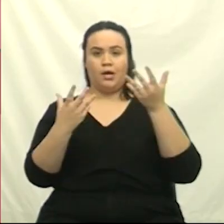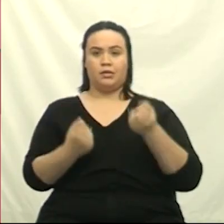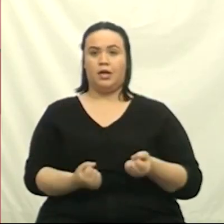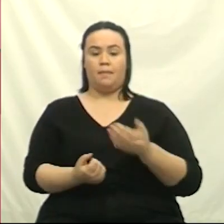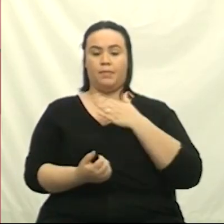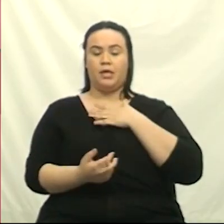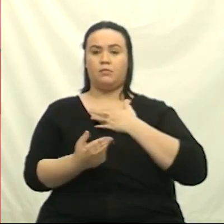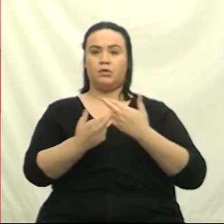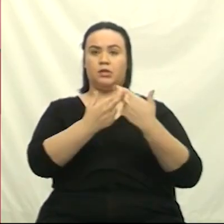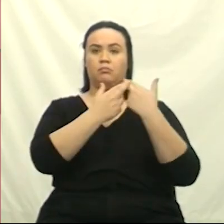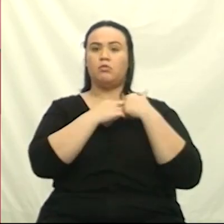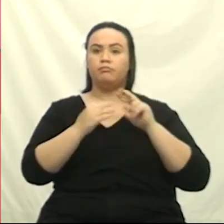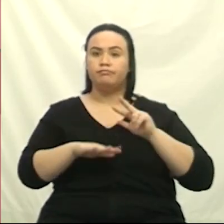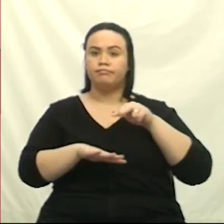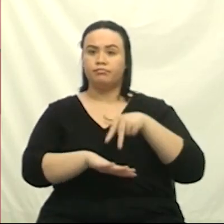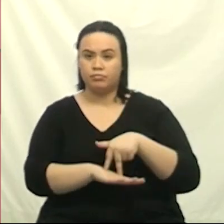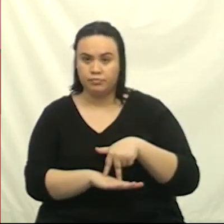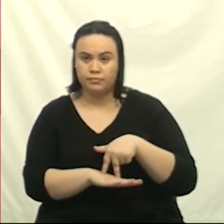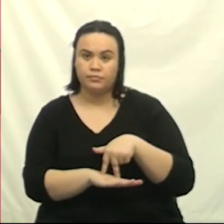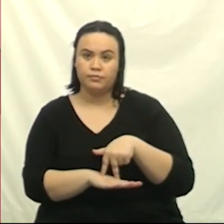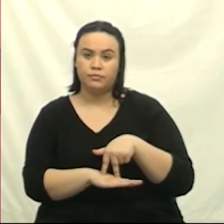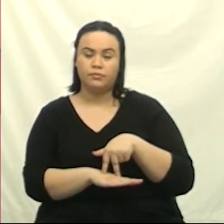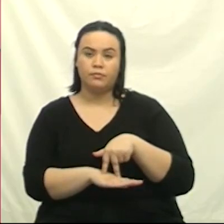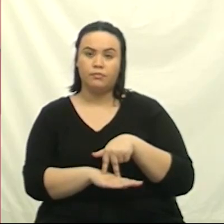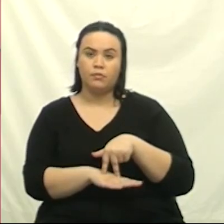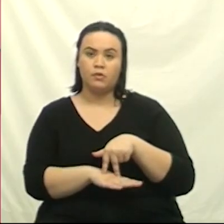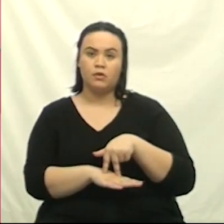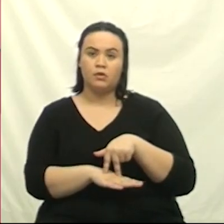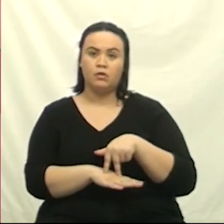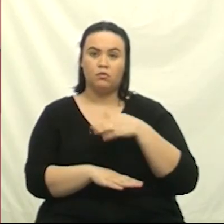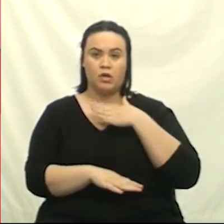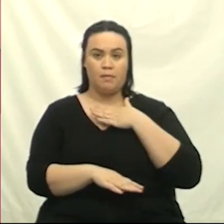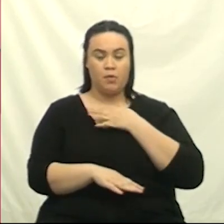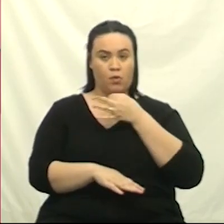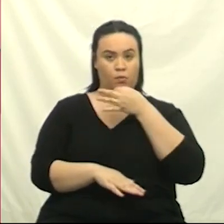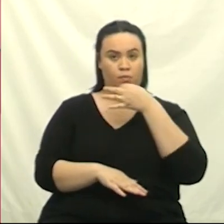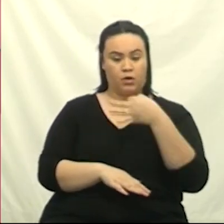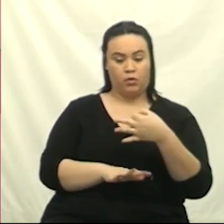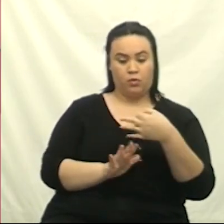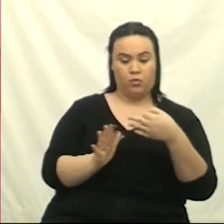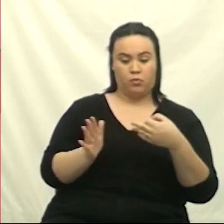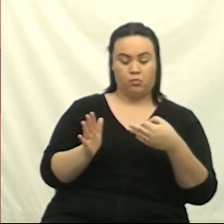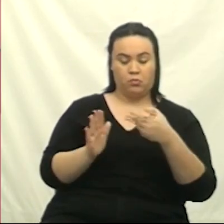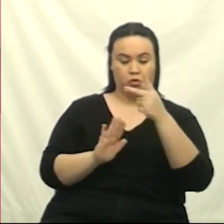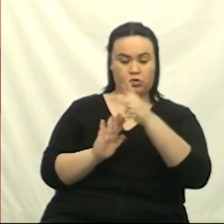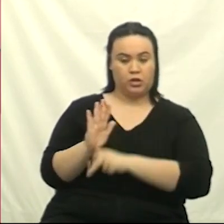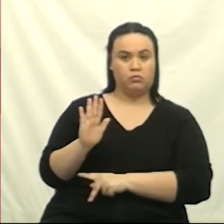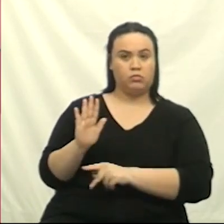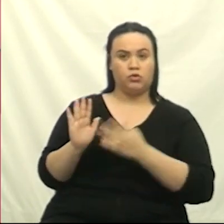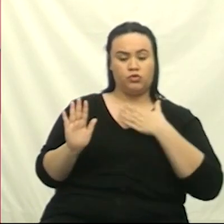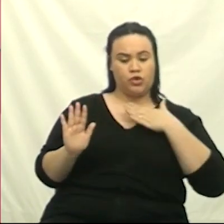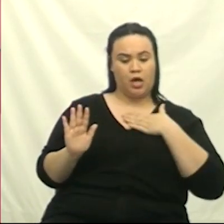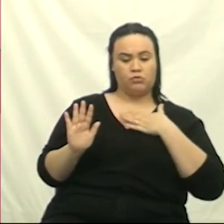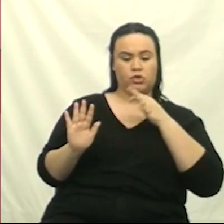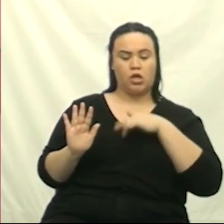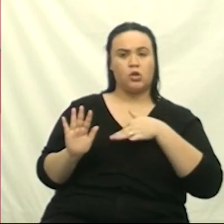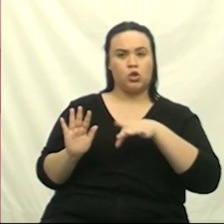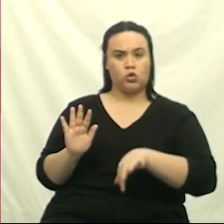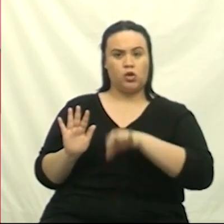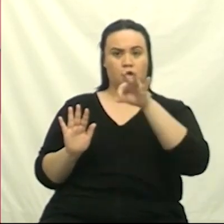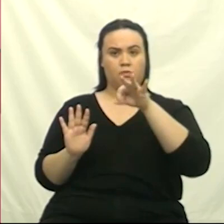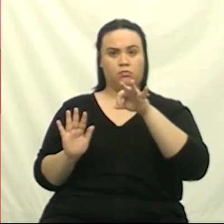responsabilidade me posicionar a respeito eu tenho um lado desde que esse projeto chegou eu já tinha uma posição muito